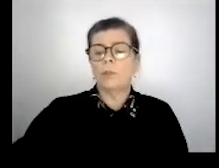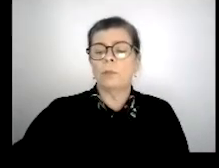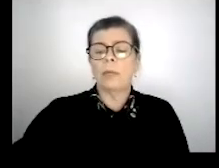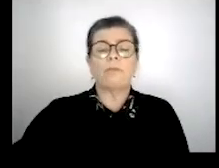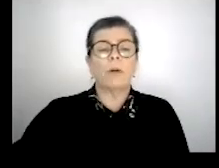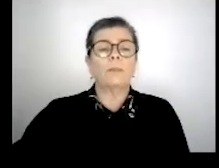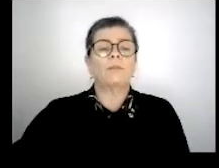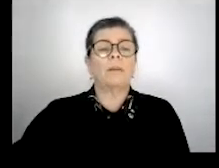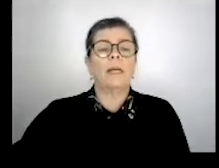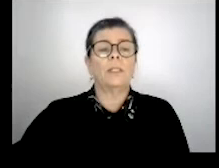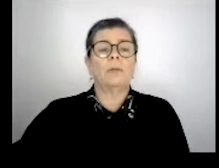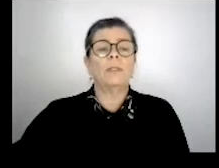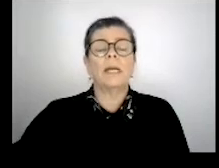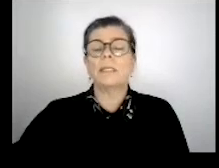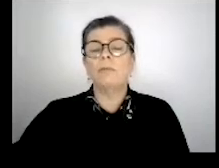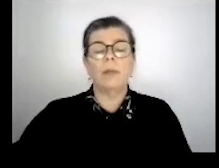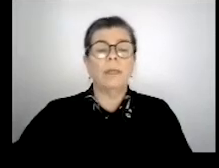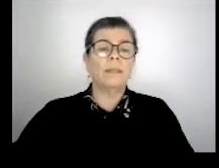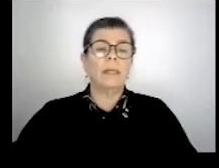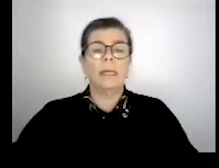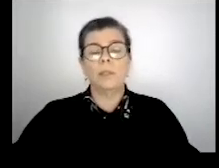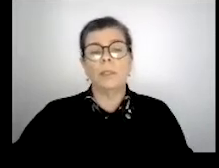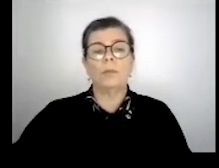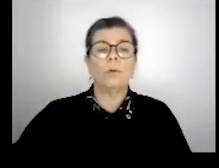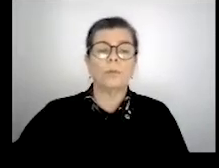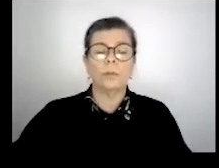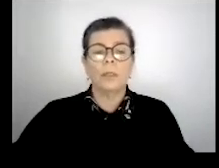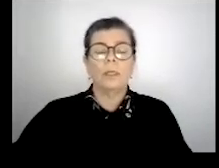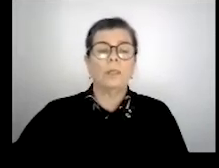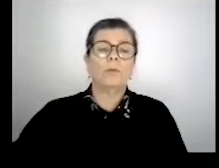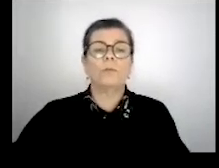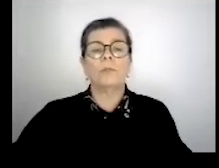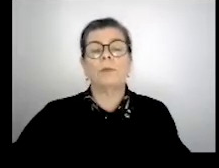que eu sempre digo que é forte para a enfermagem, o START sempre foi excelente